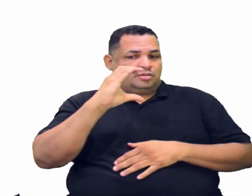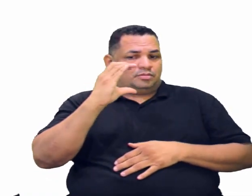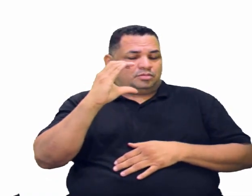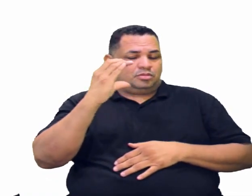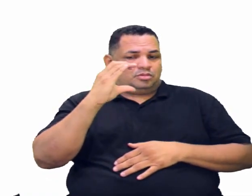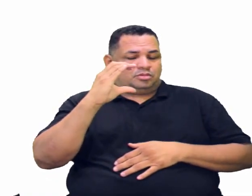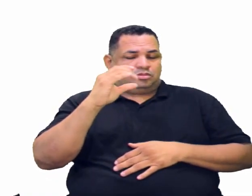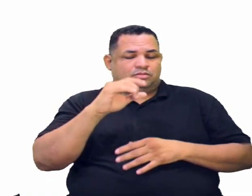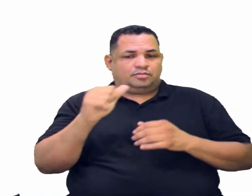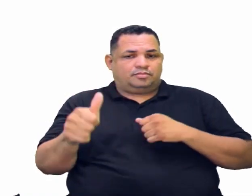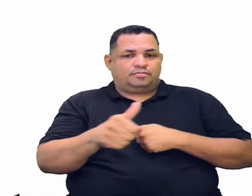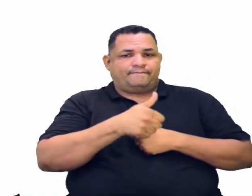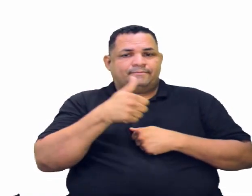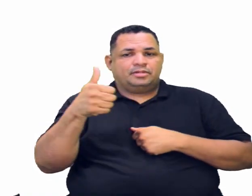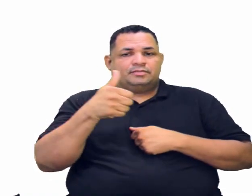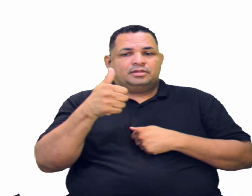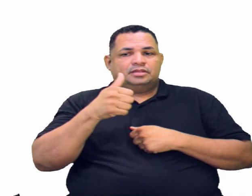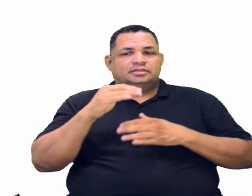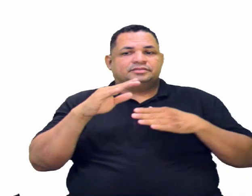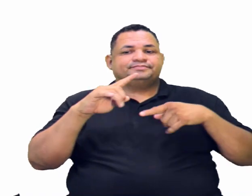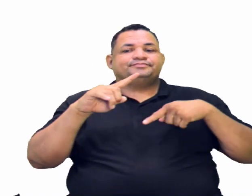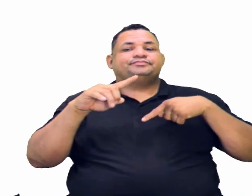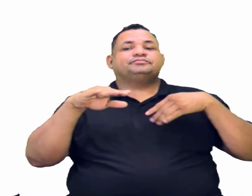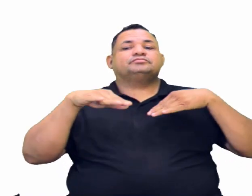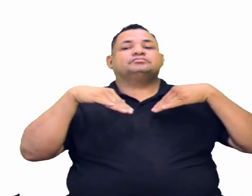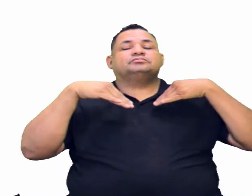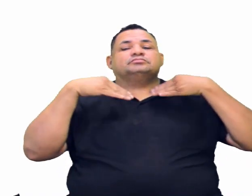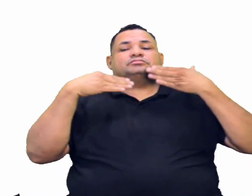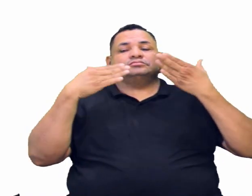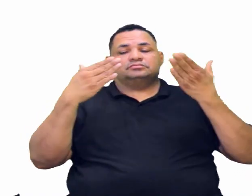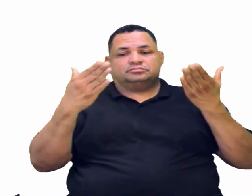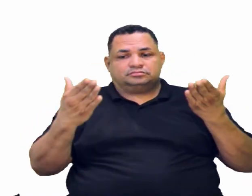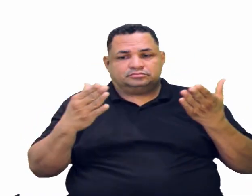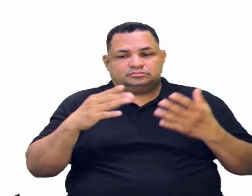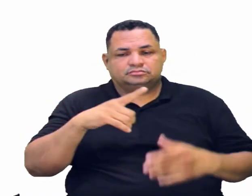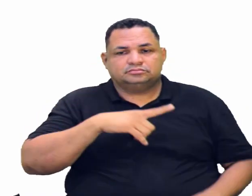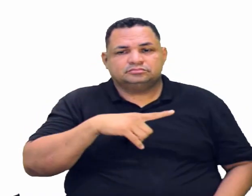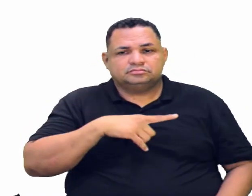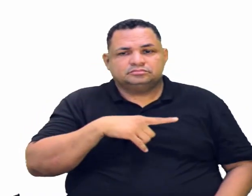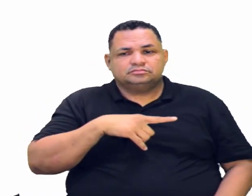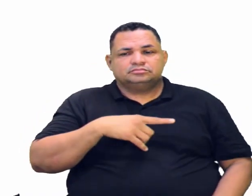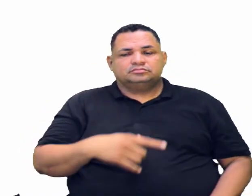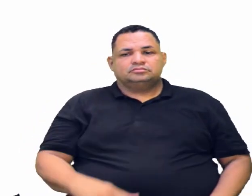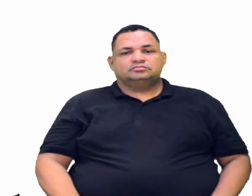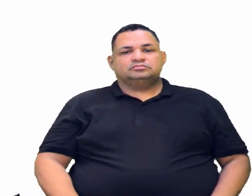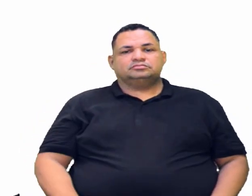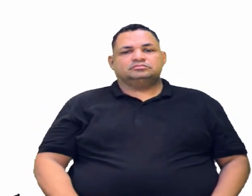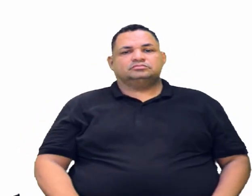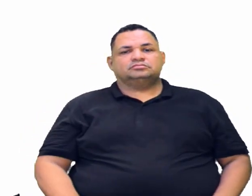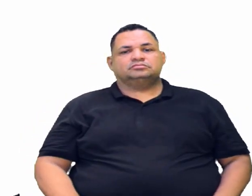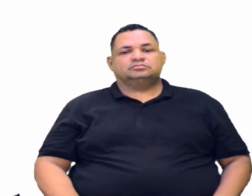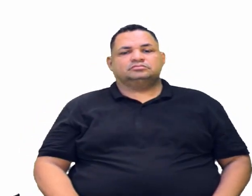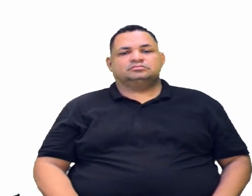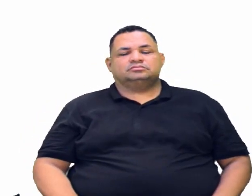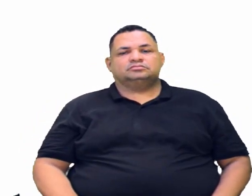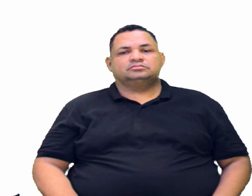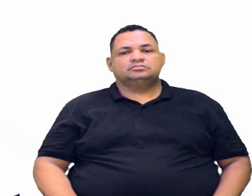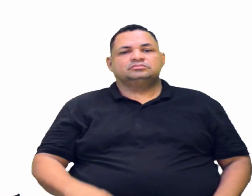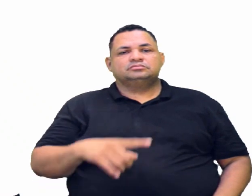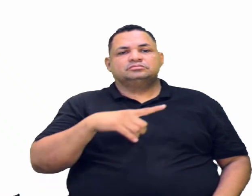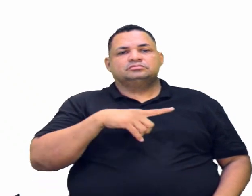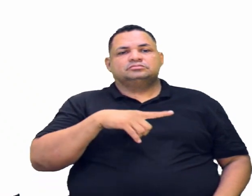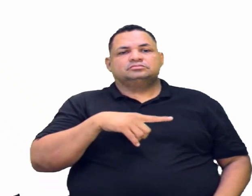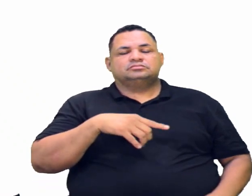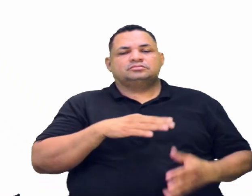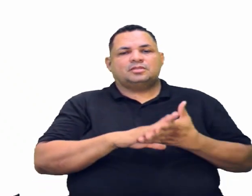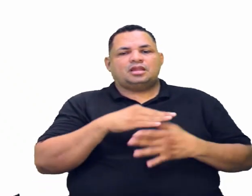primário. Somente a partir, quando a gente sai da hidratação do eteno, a gente vai obter